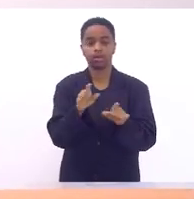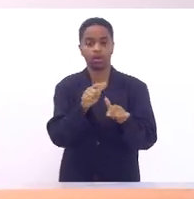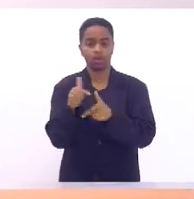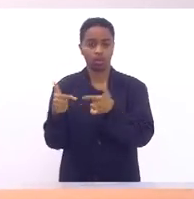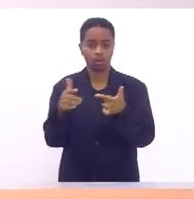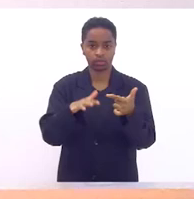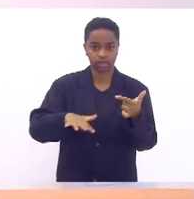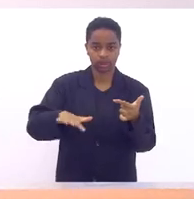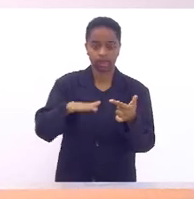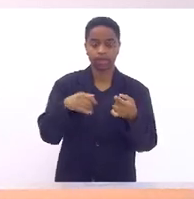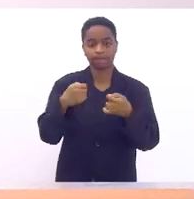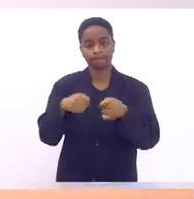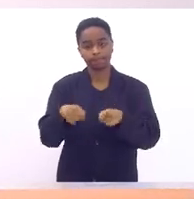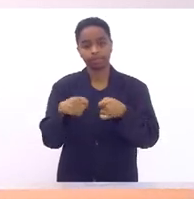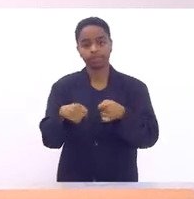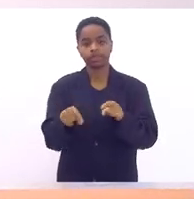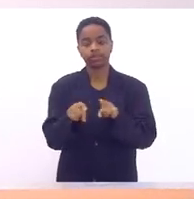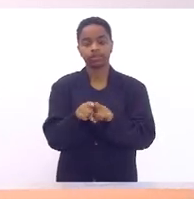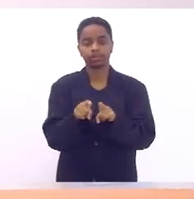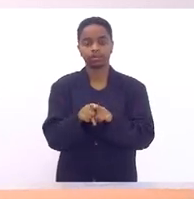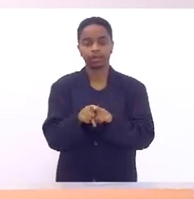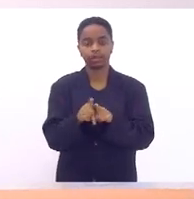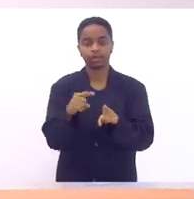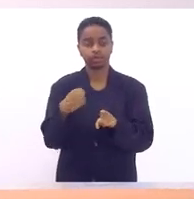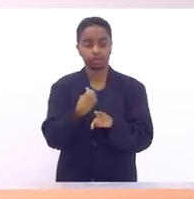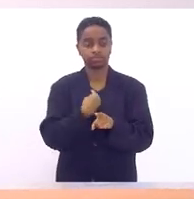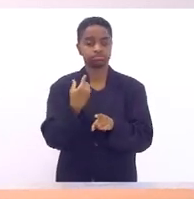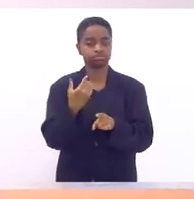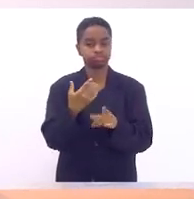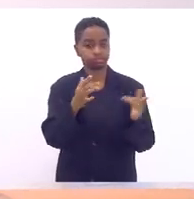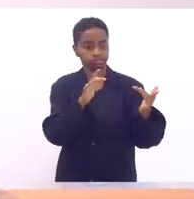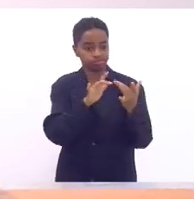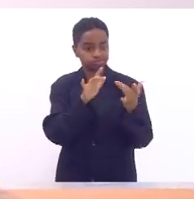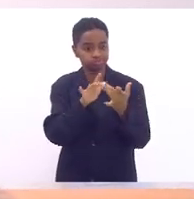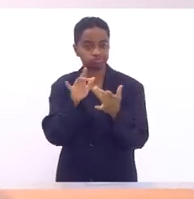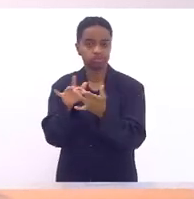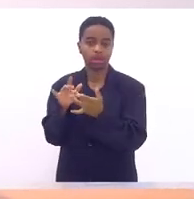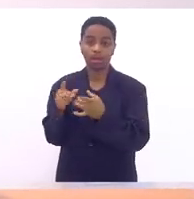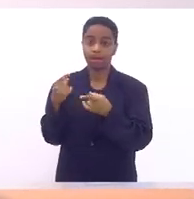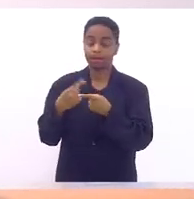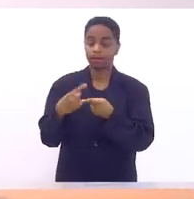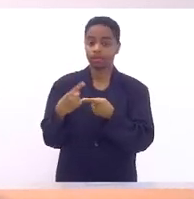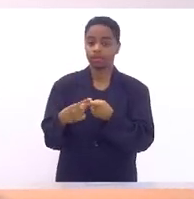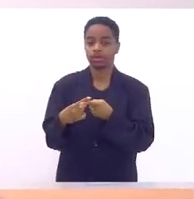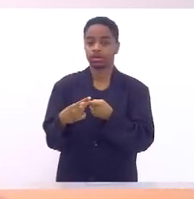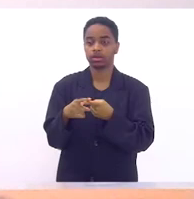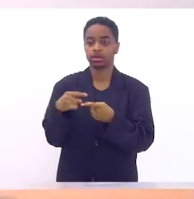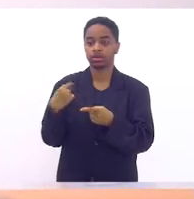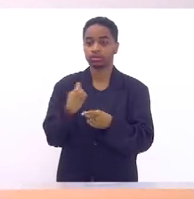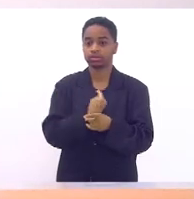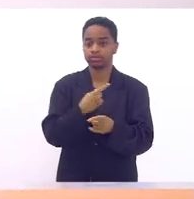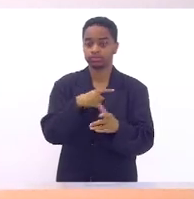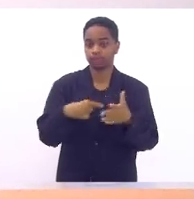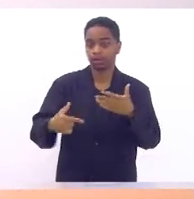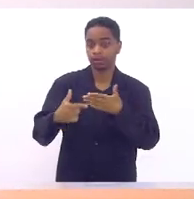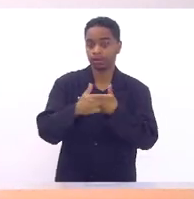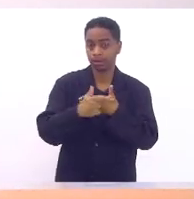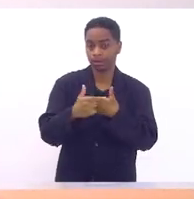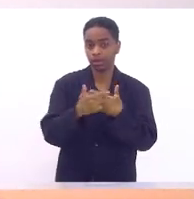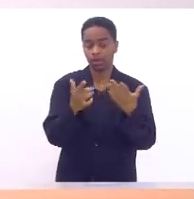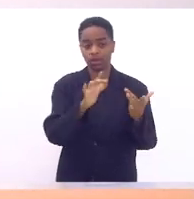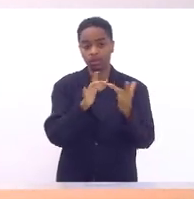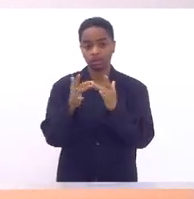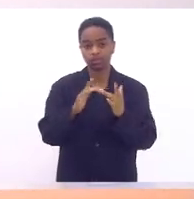segmentos seria importante que a frente tivesse acesso já que a frente vai fazer esse papel né de